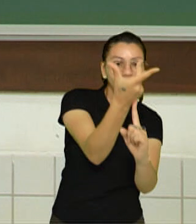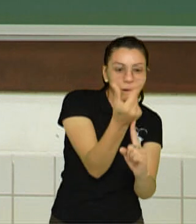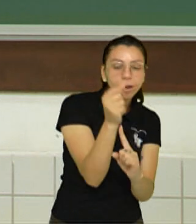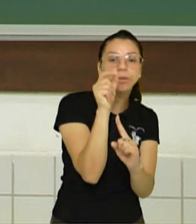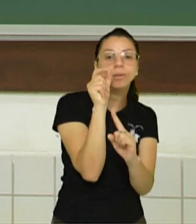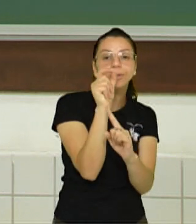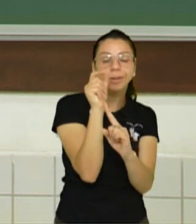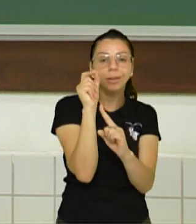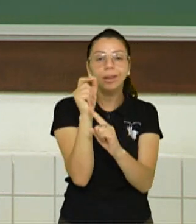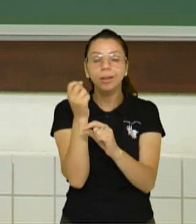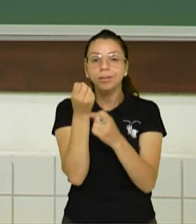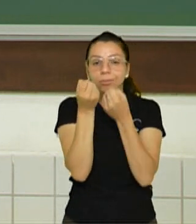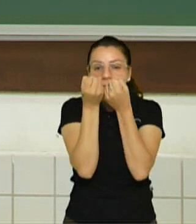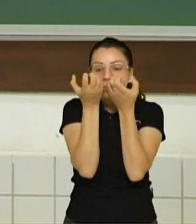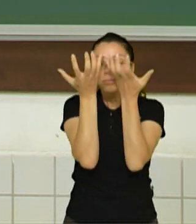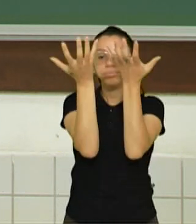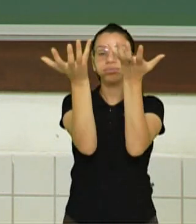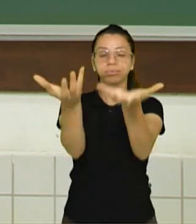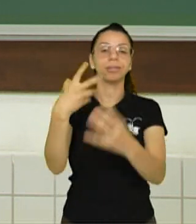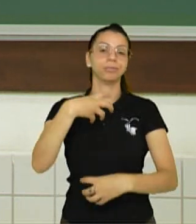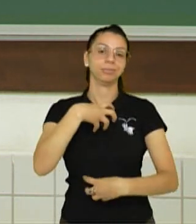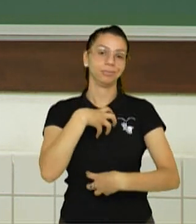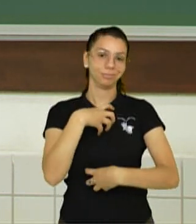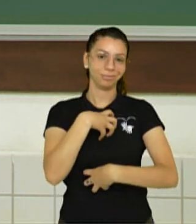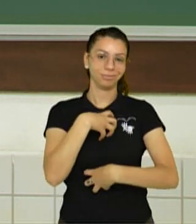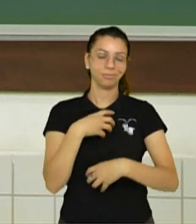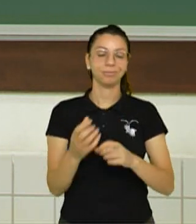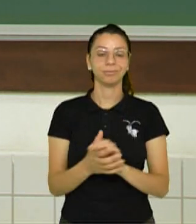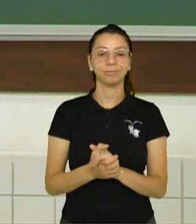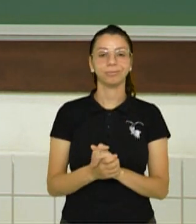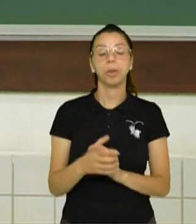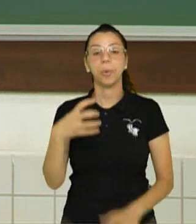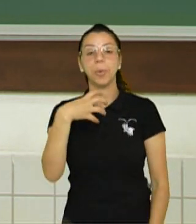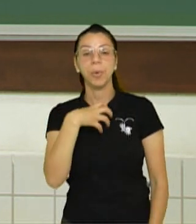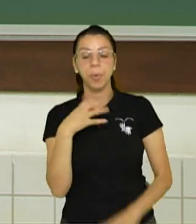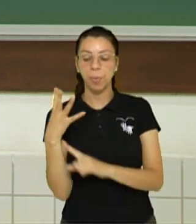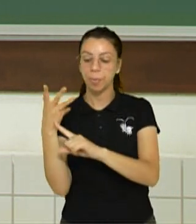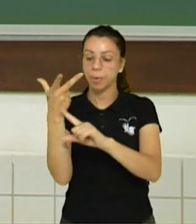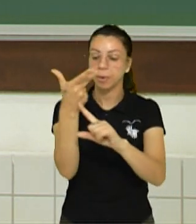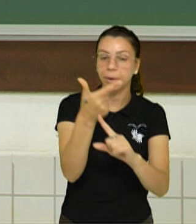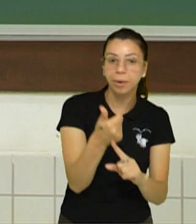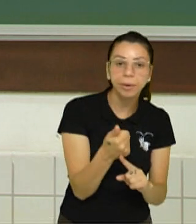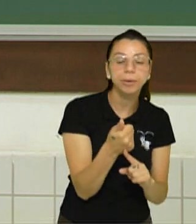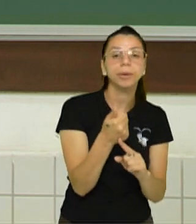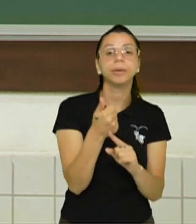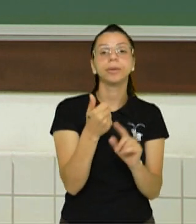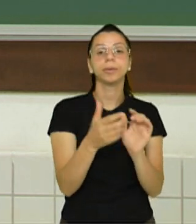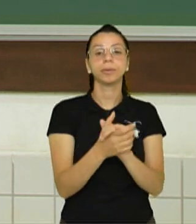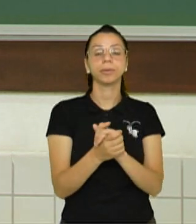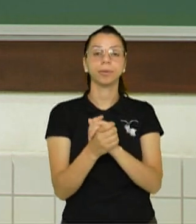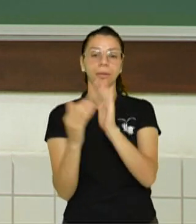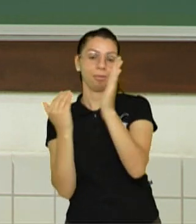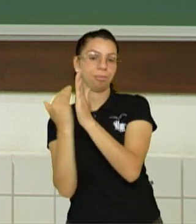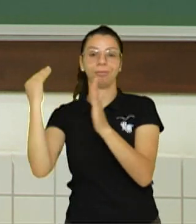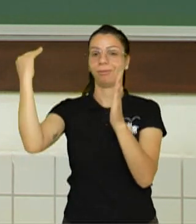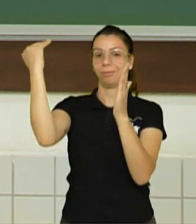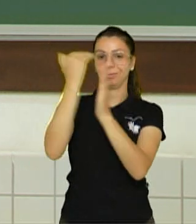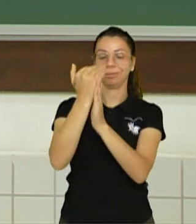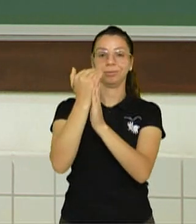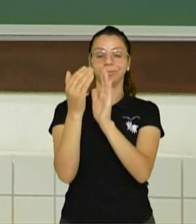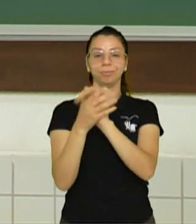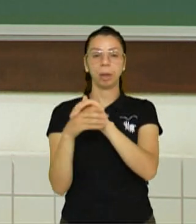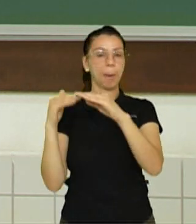de expressão de sentimento. É uma arte que se define pelo desarmônico,